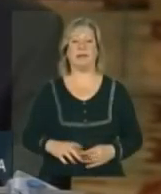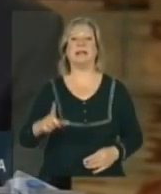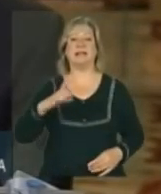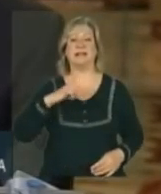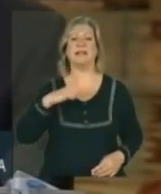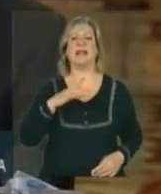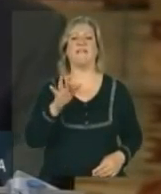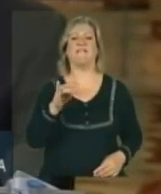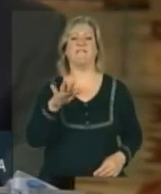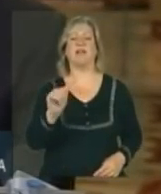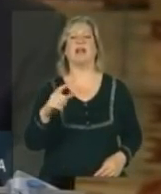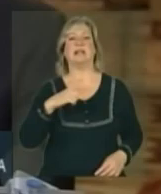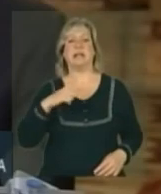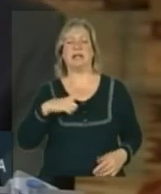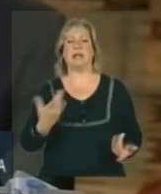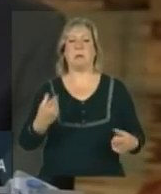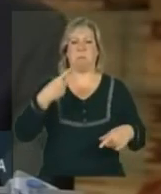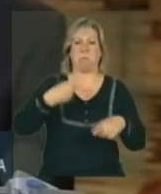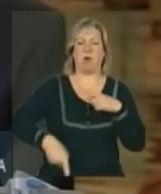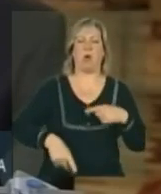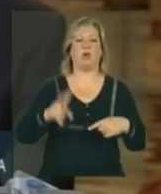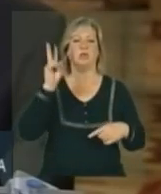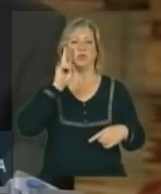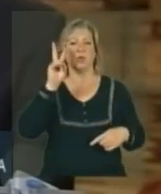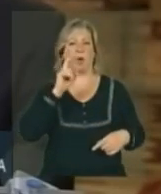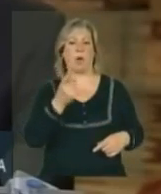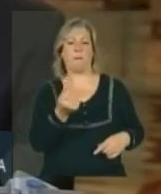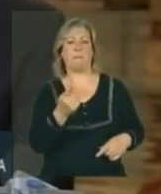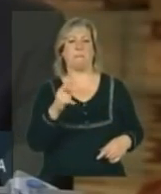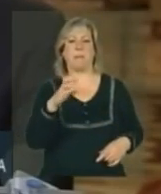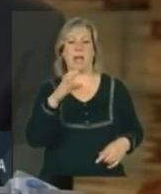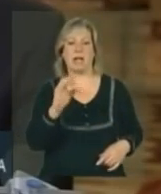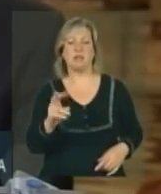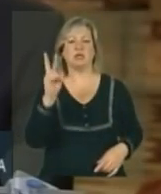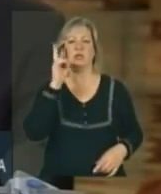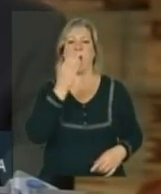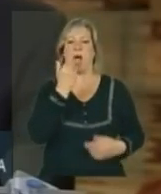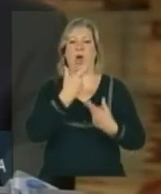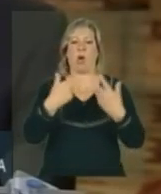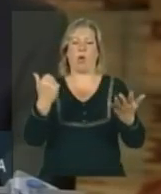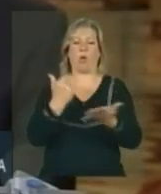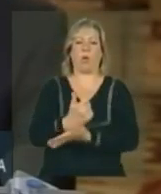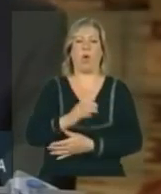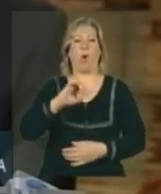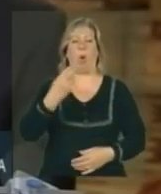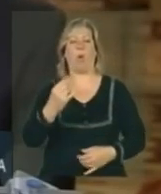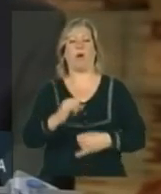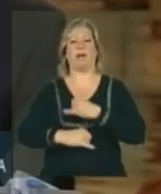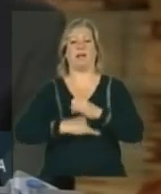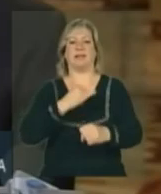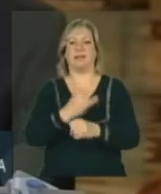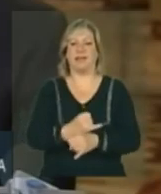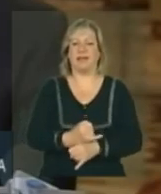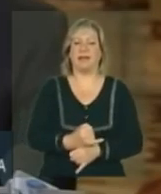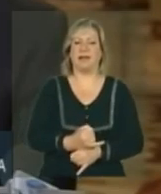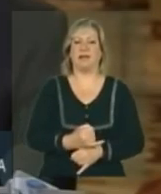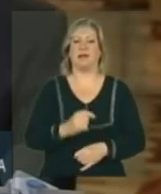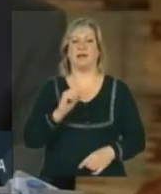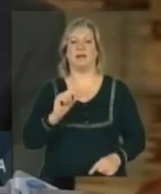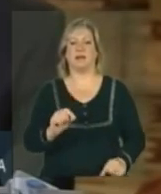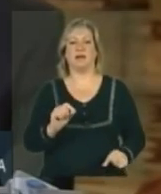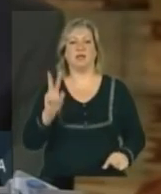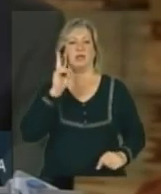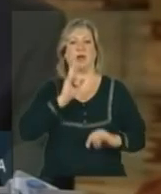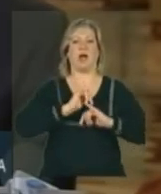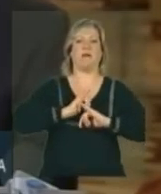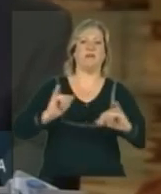eles querem restrições maiores, por exemplo, a transmissão de imagens pela internet, da transmissão não oficial, por